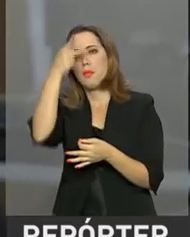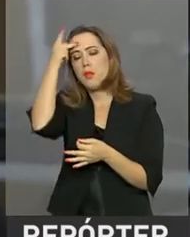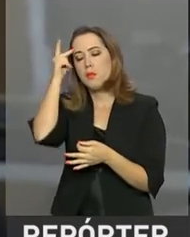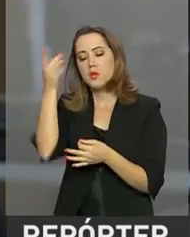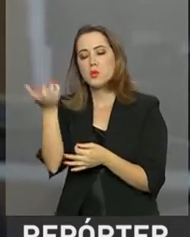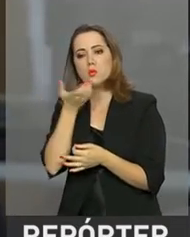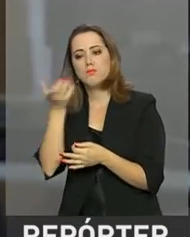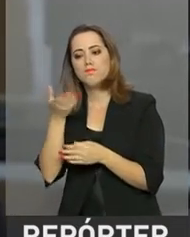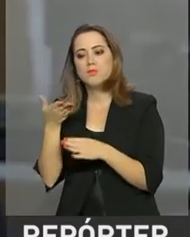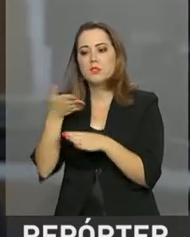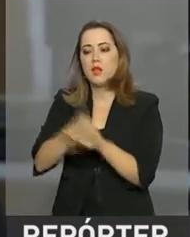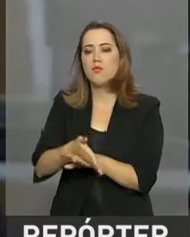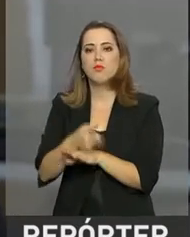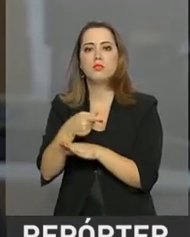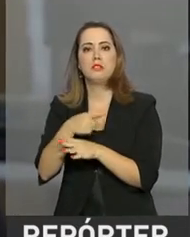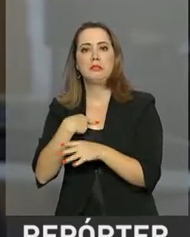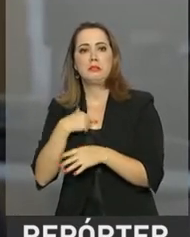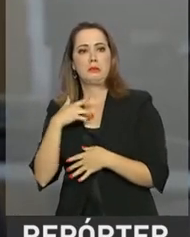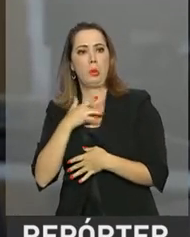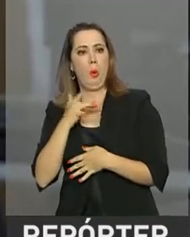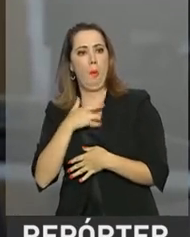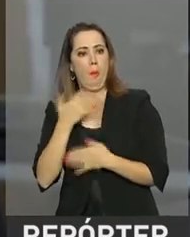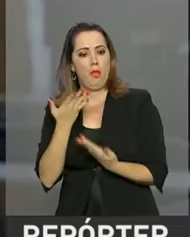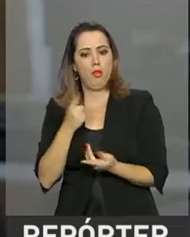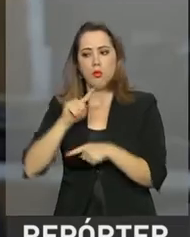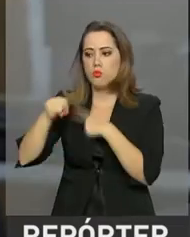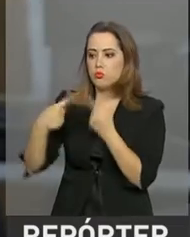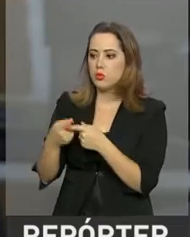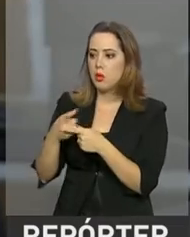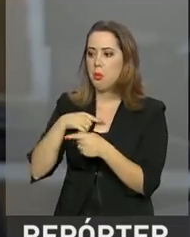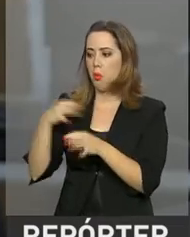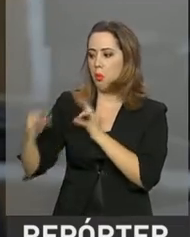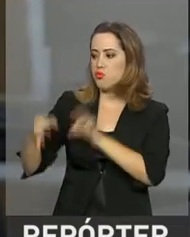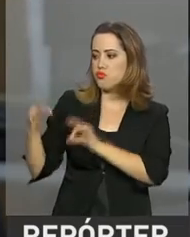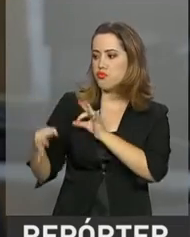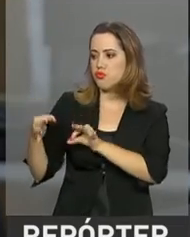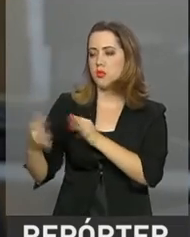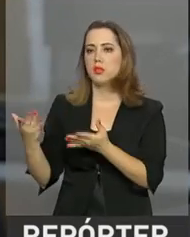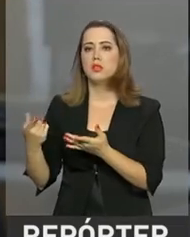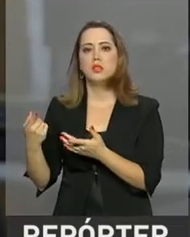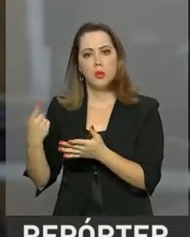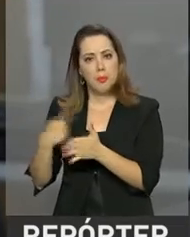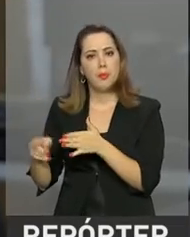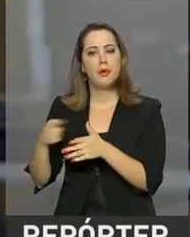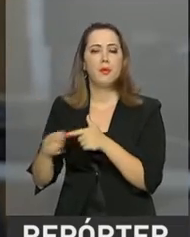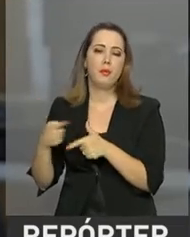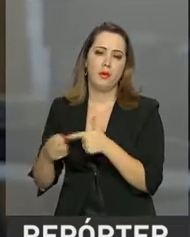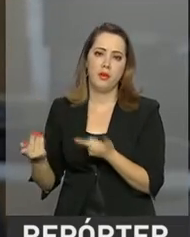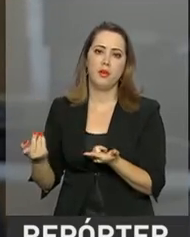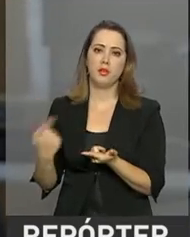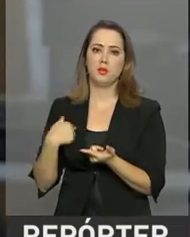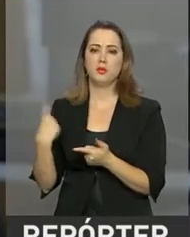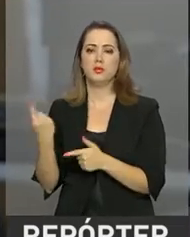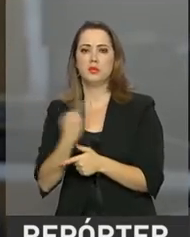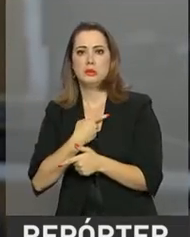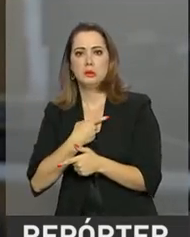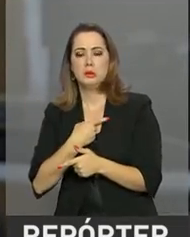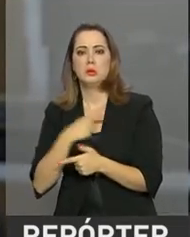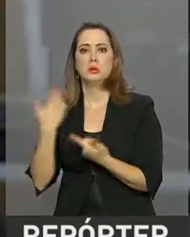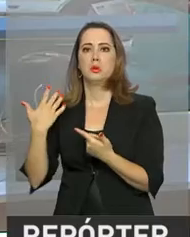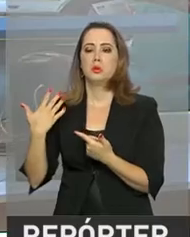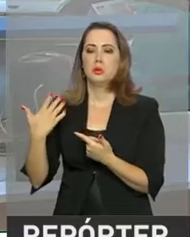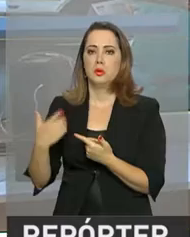produção ele fica com medo dali na frente ele ser injustiçado com uma decisão trabalhista injusta e que venha a onerar o seu